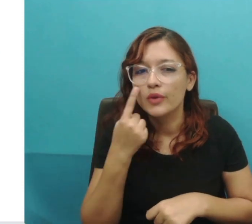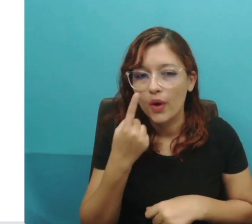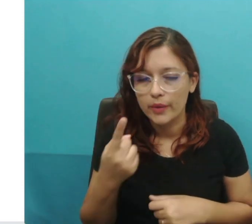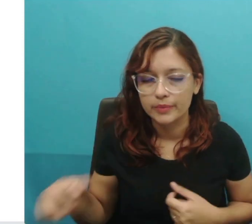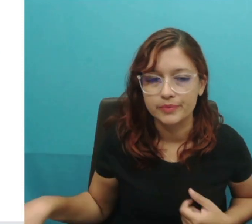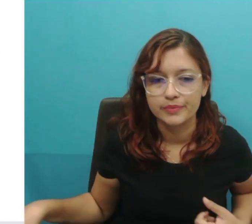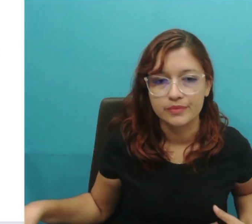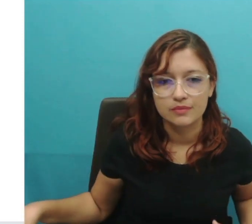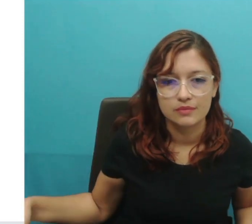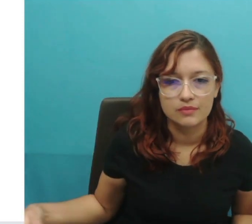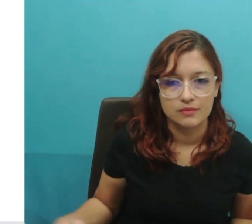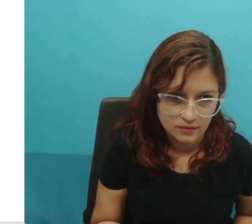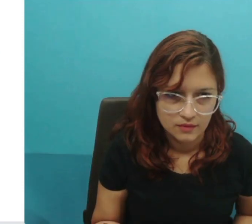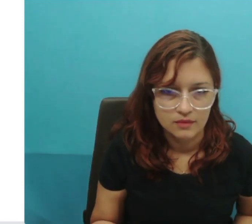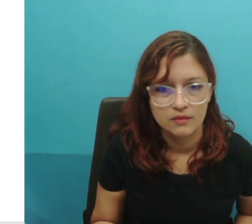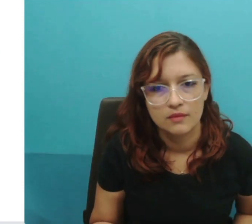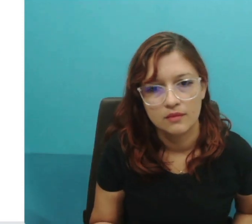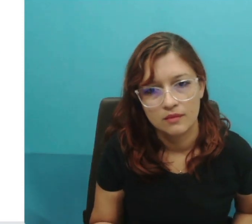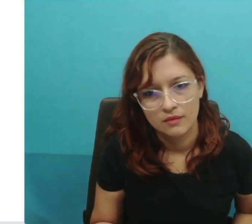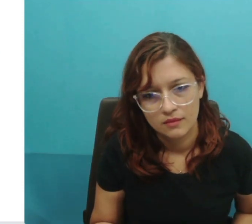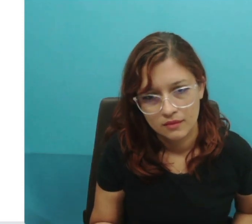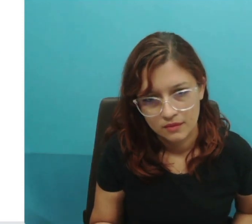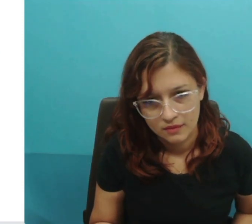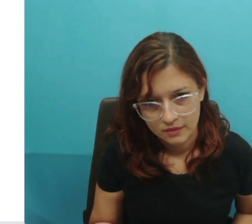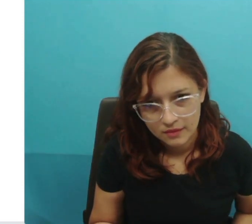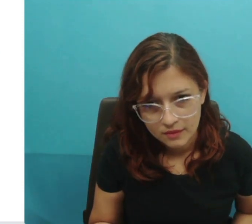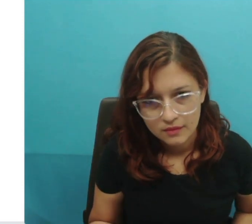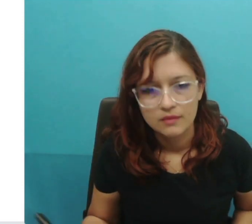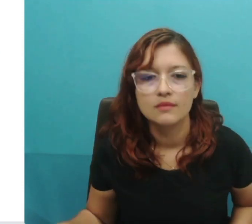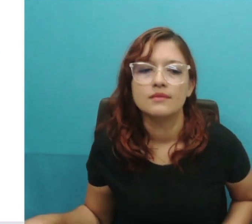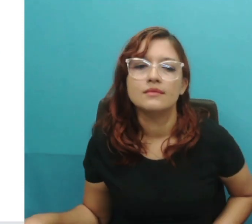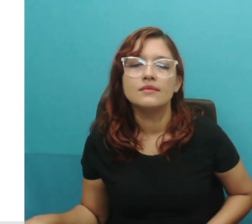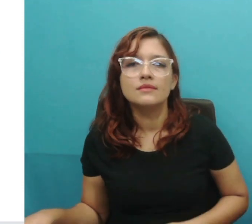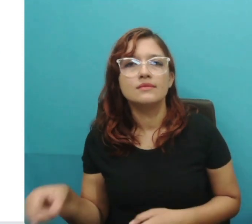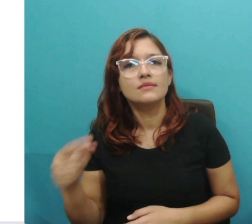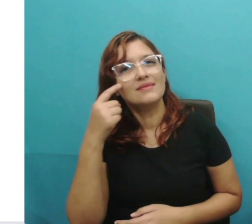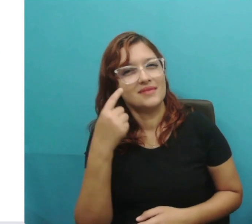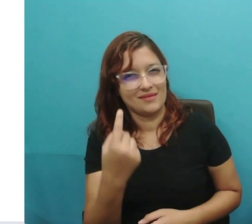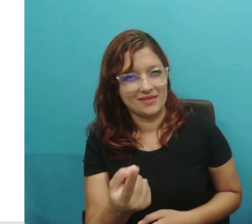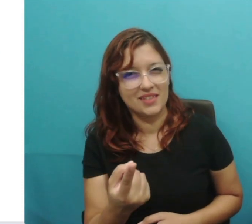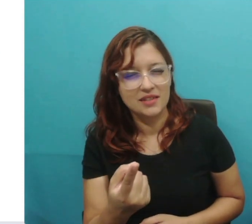Uma estratégia é usar a palavra dele.